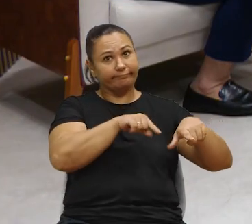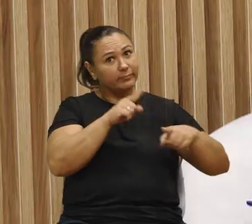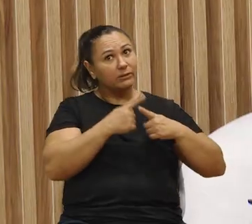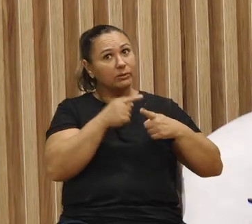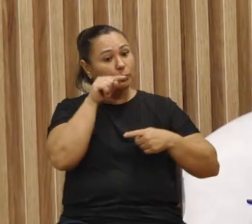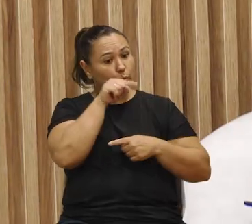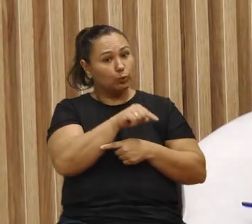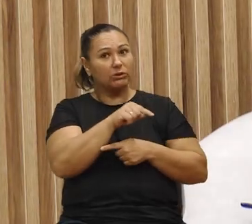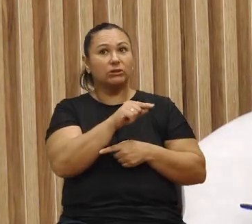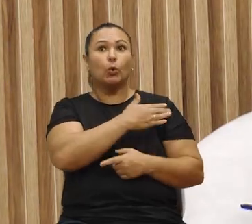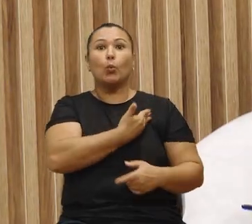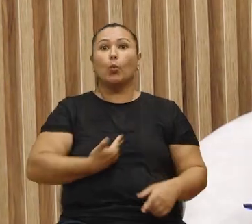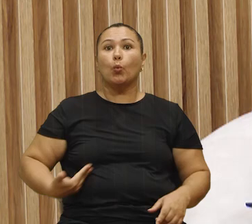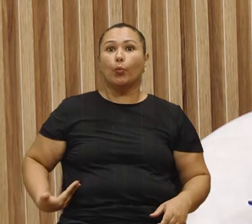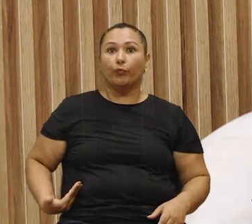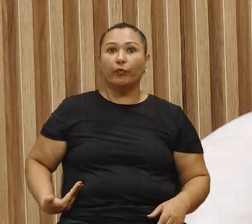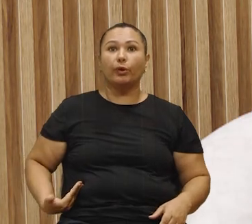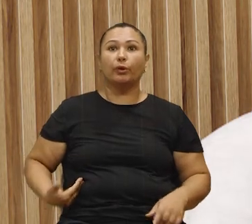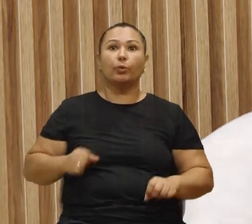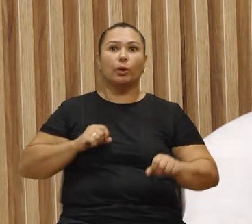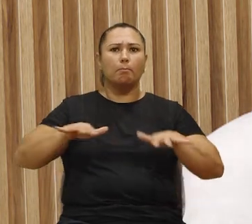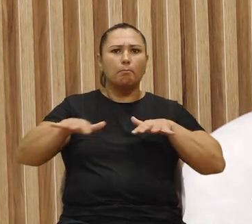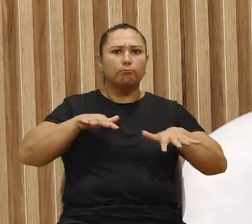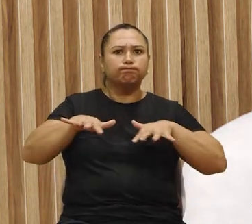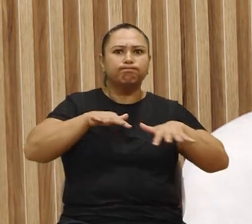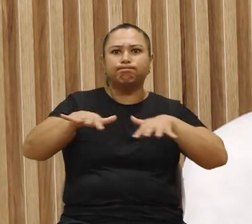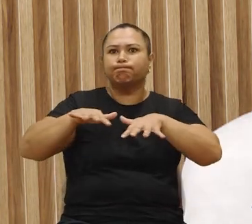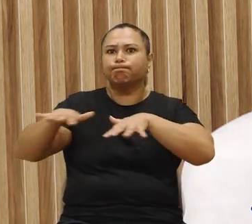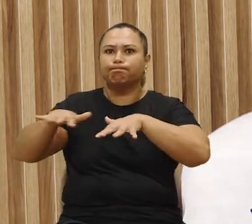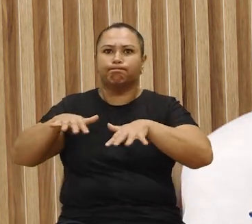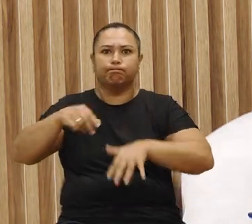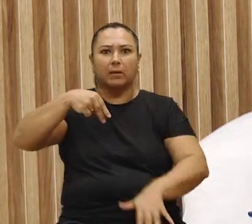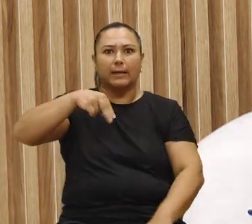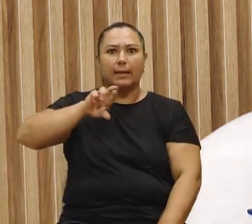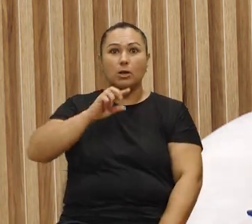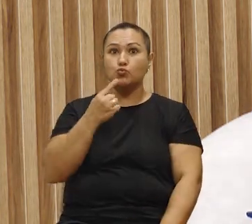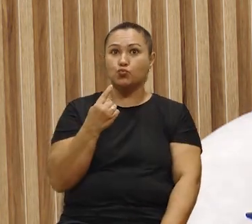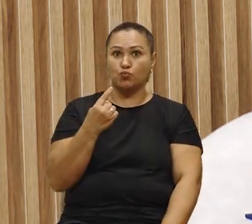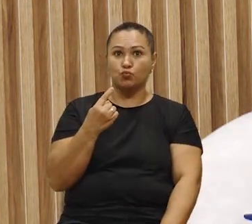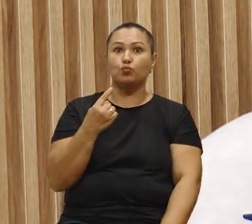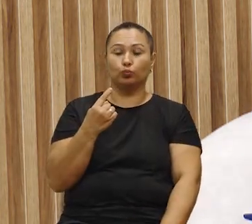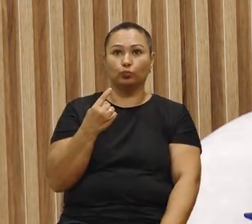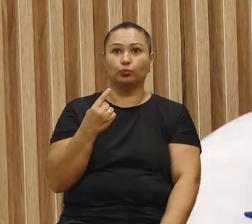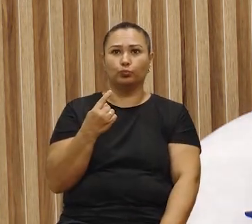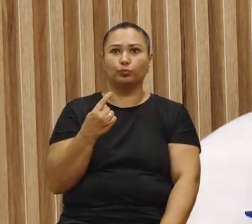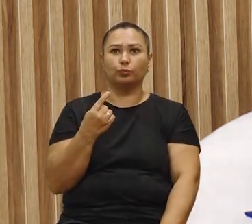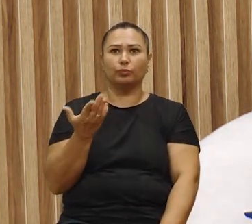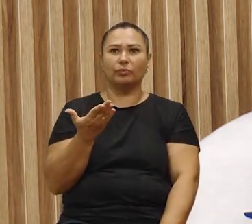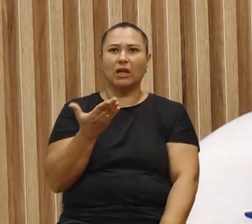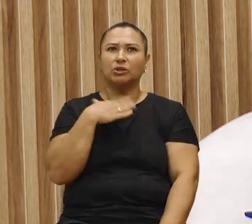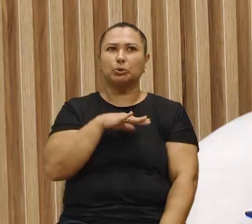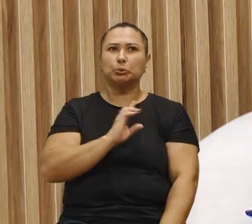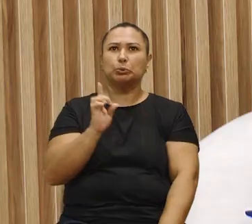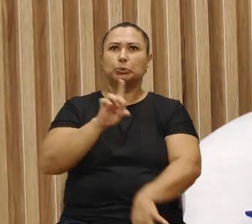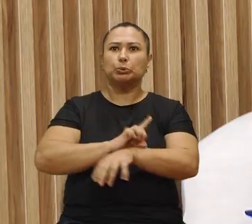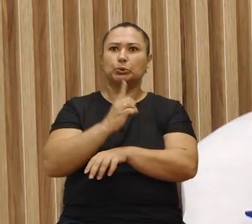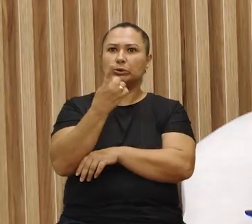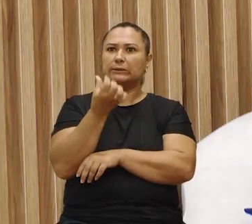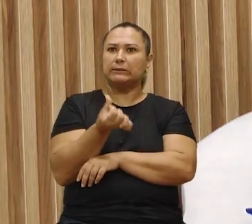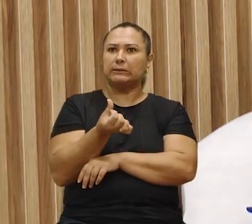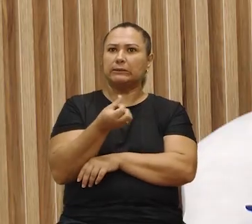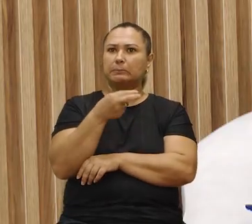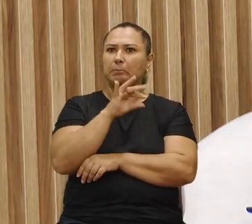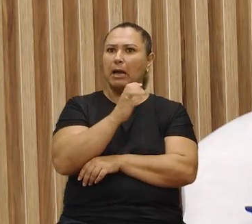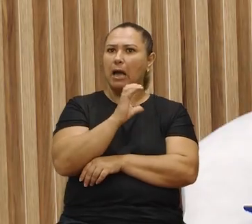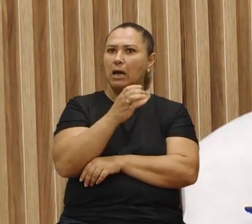Então, é por isso que o governo traz essa movimentação da NR1. No dia, se não me engano,